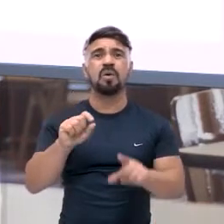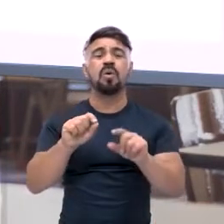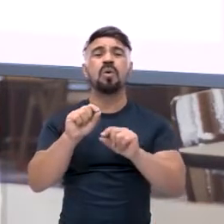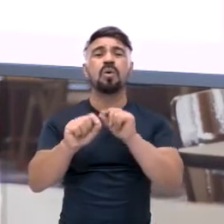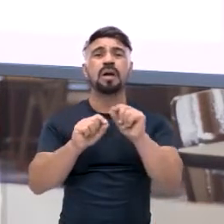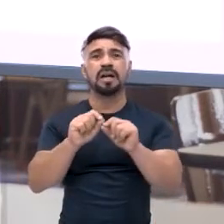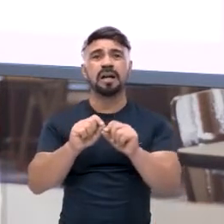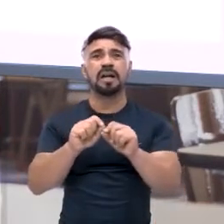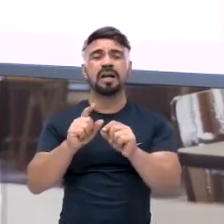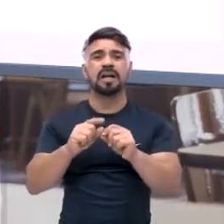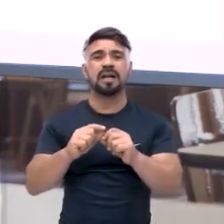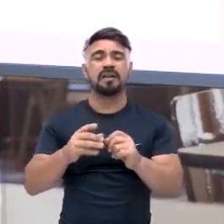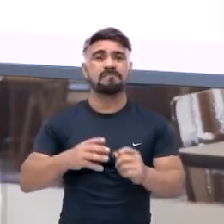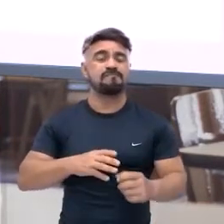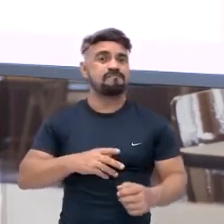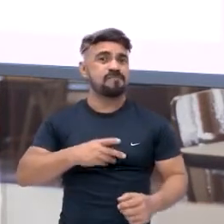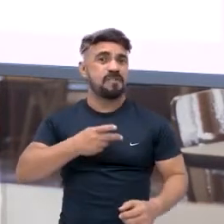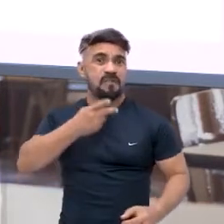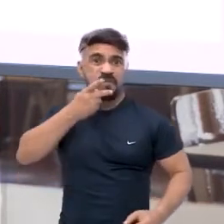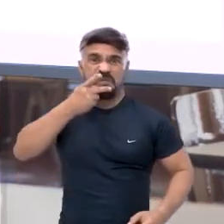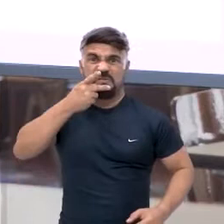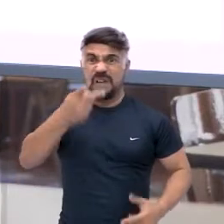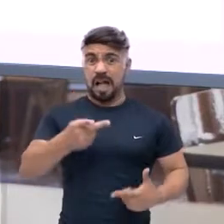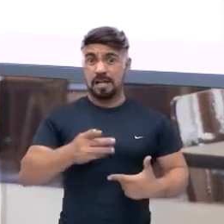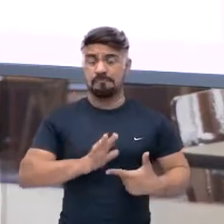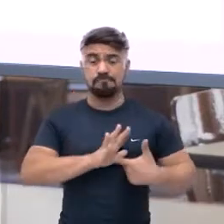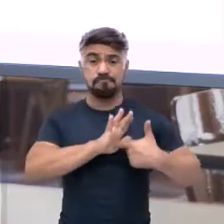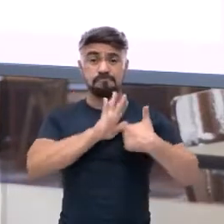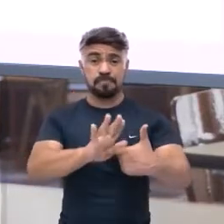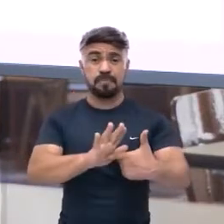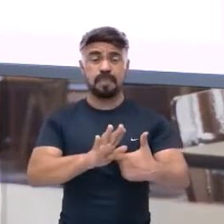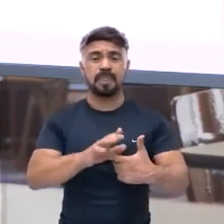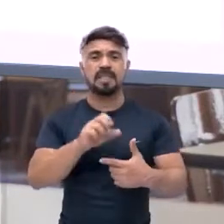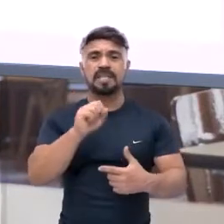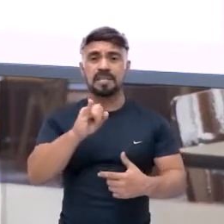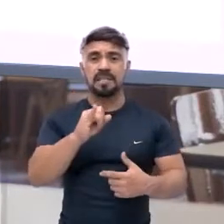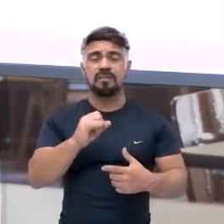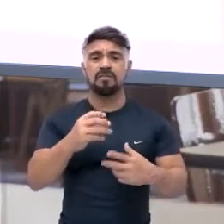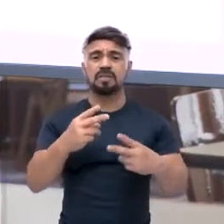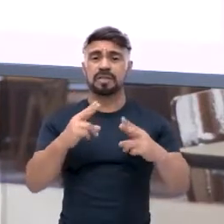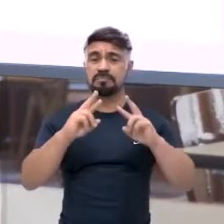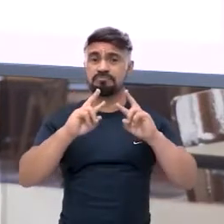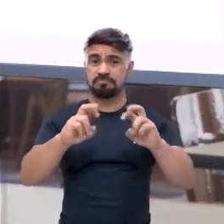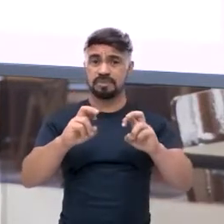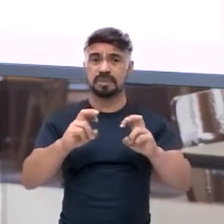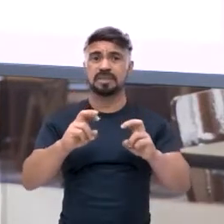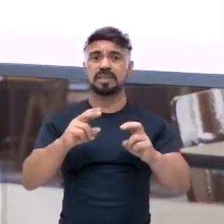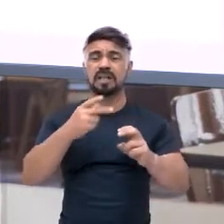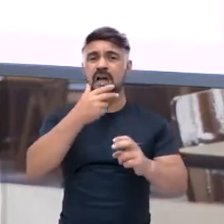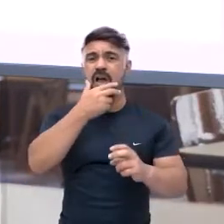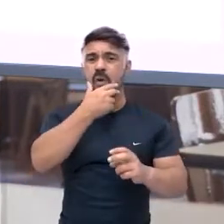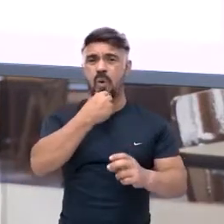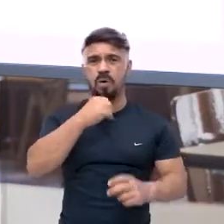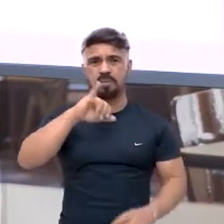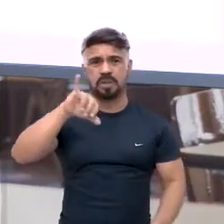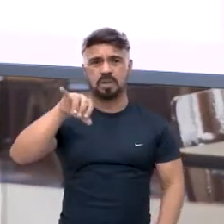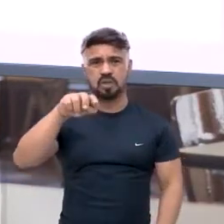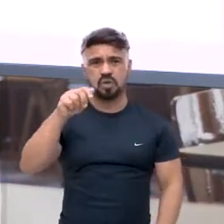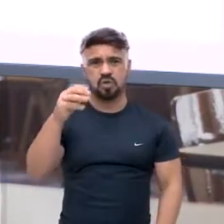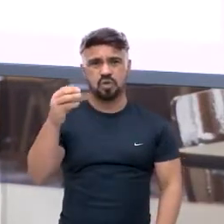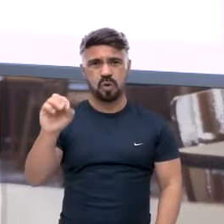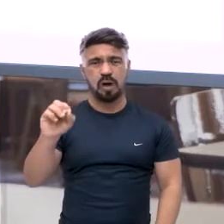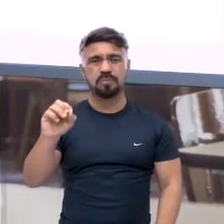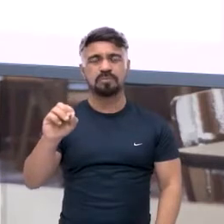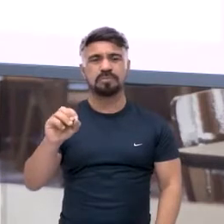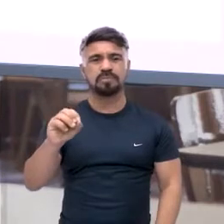em sala de aula, que é o exagero. Se você observar nessa fala aqui de João Grilo,